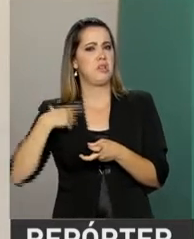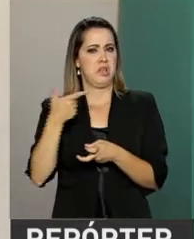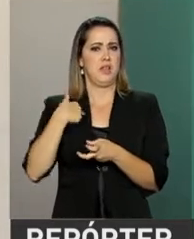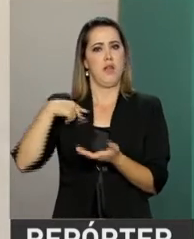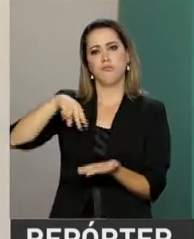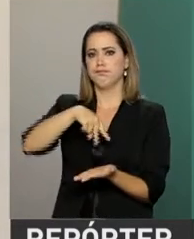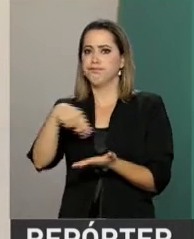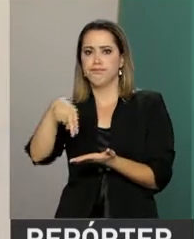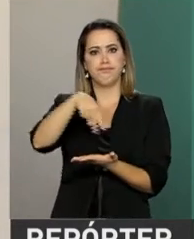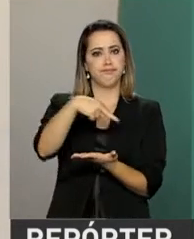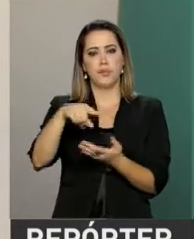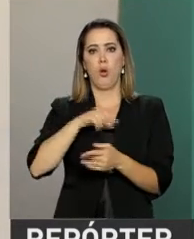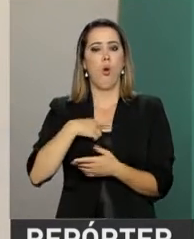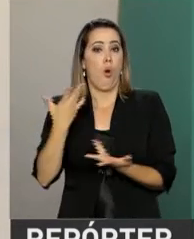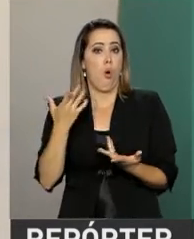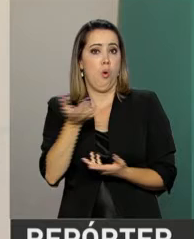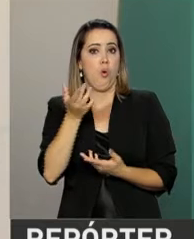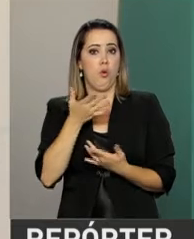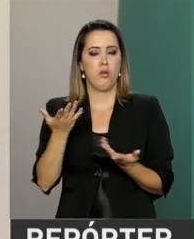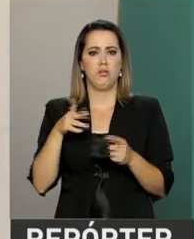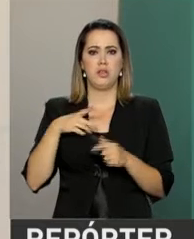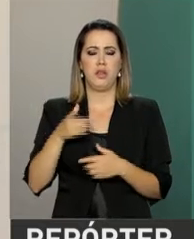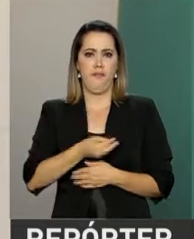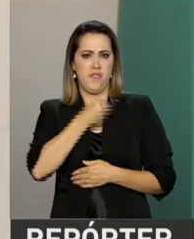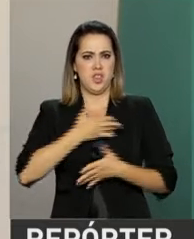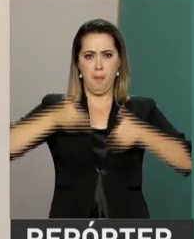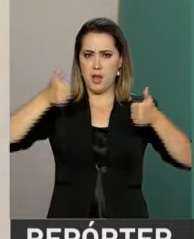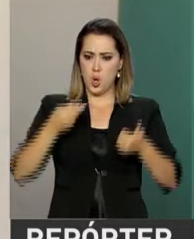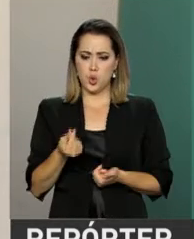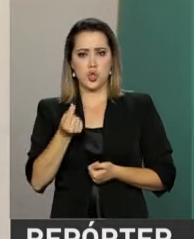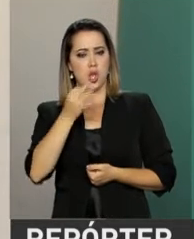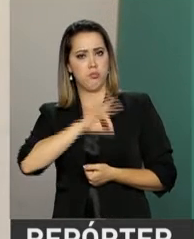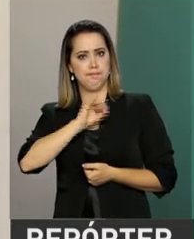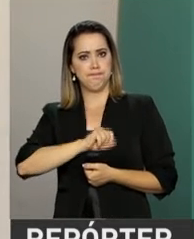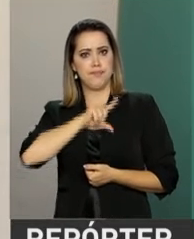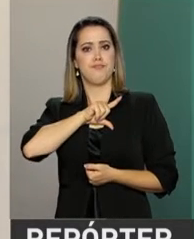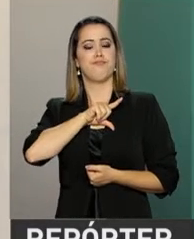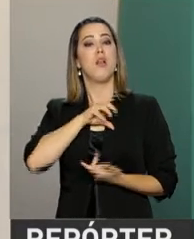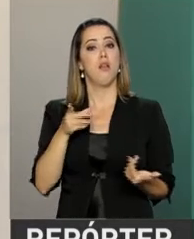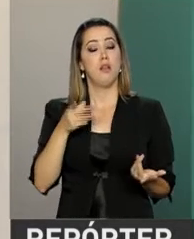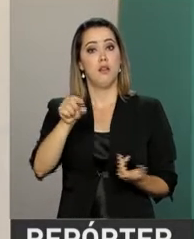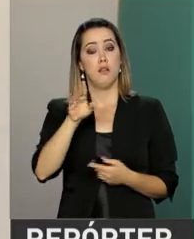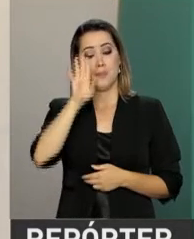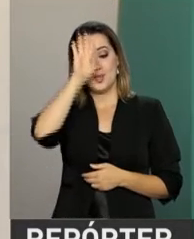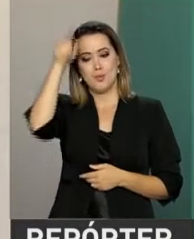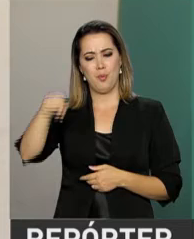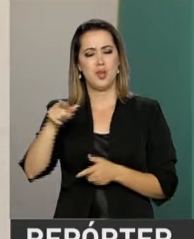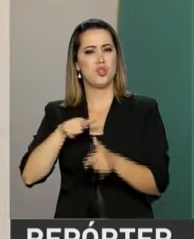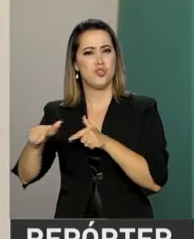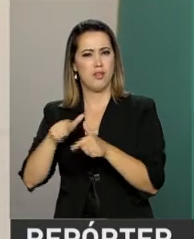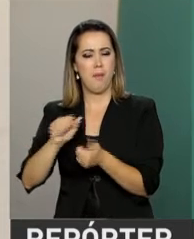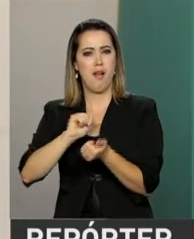ser famoso ou simplesmente querer condições melhores de edu não é principalmente nos casos de trabalho